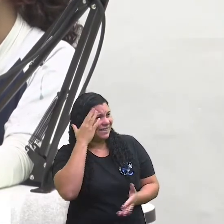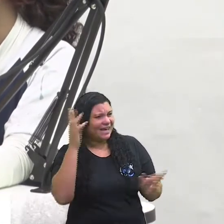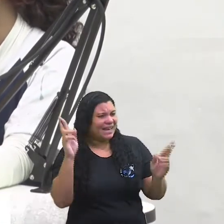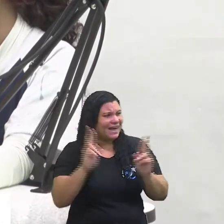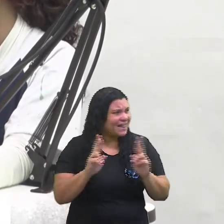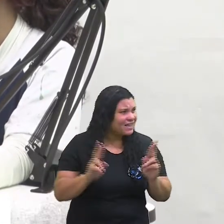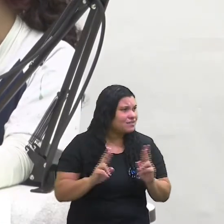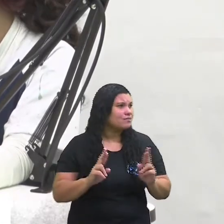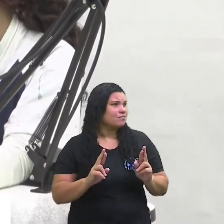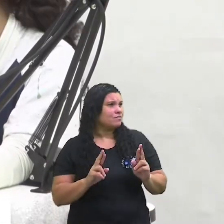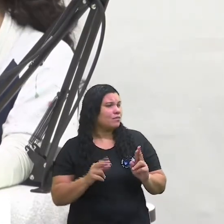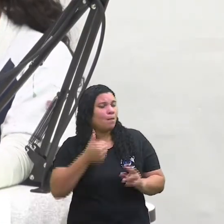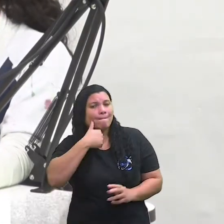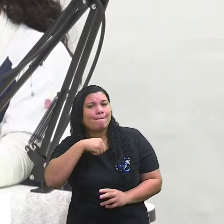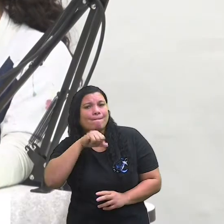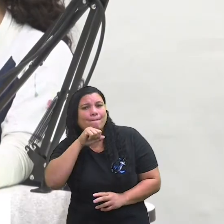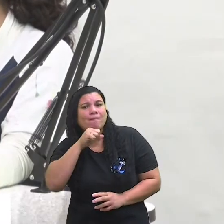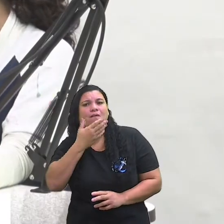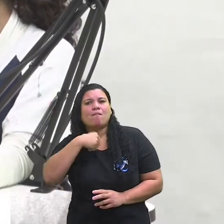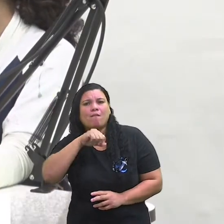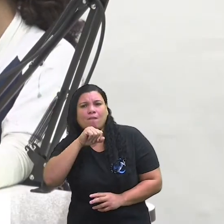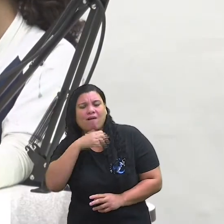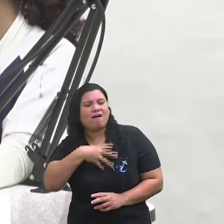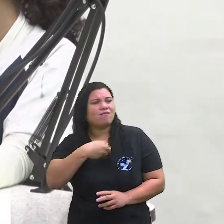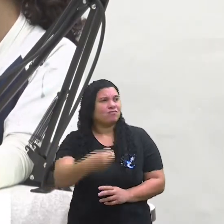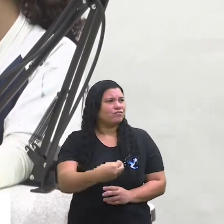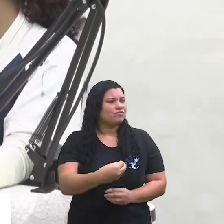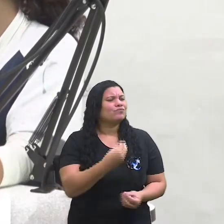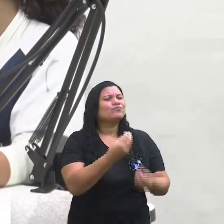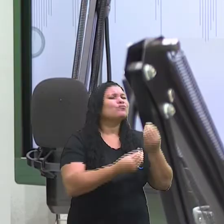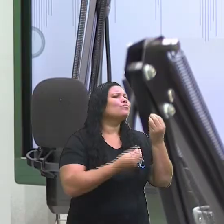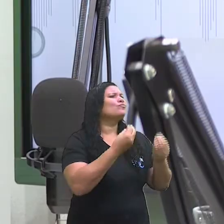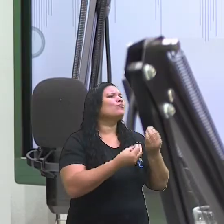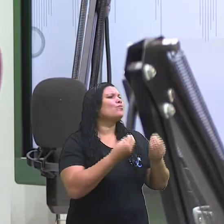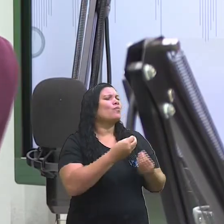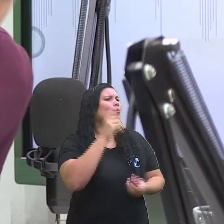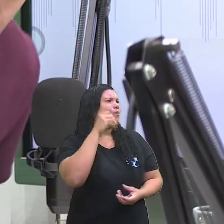essa confiança mútua no dia a dia? Tá. Bem,